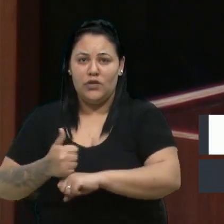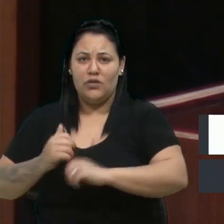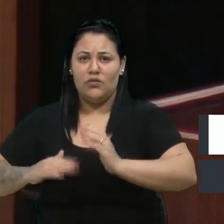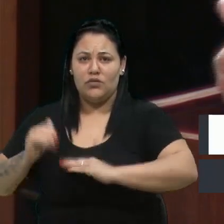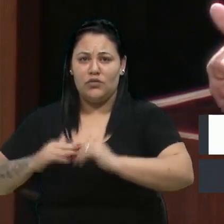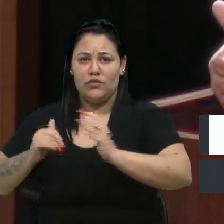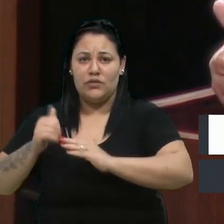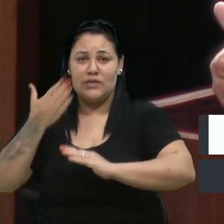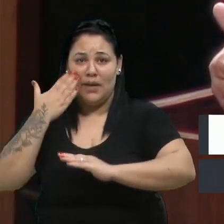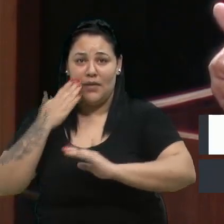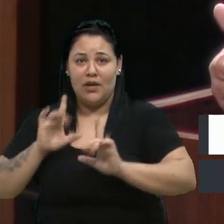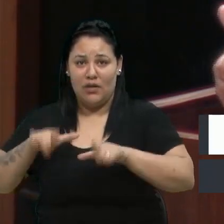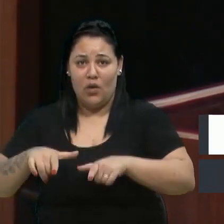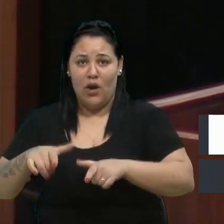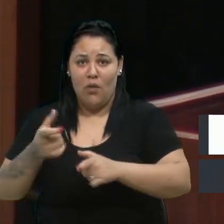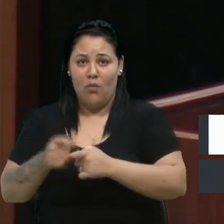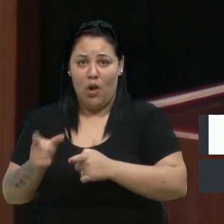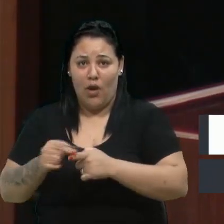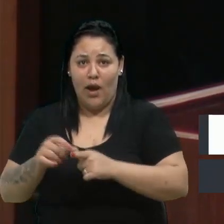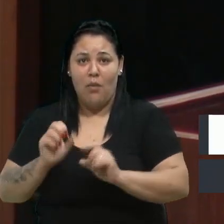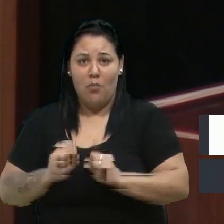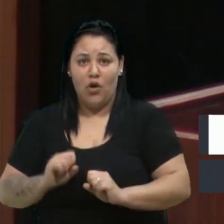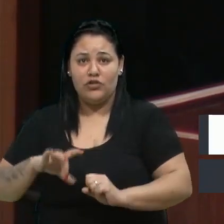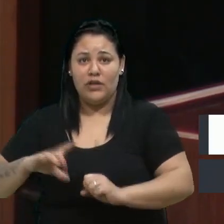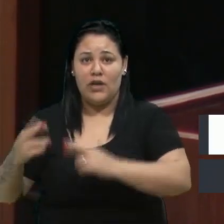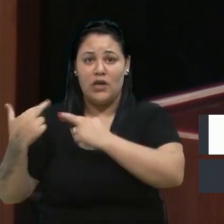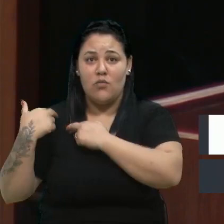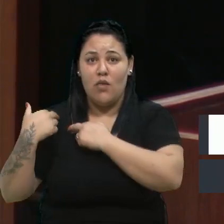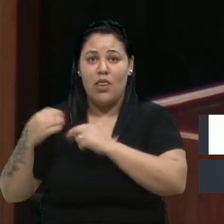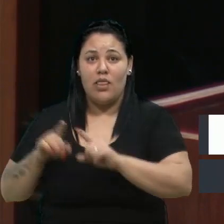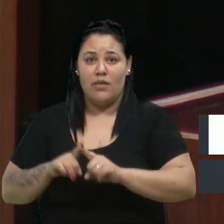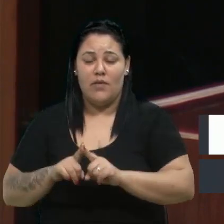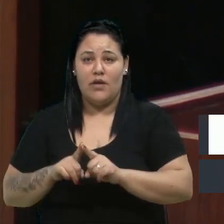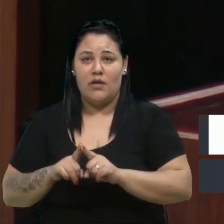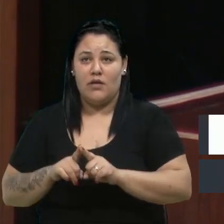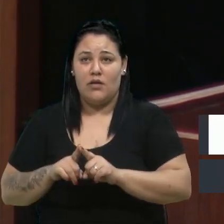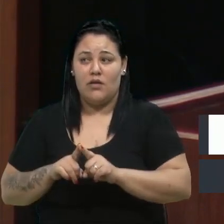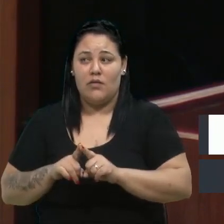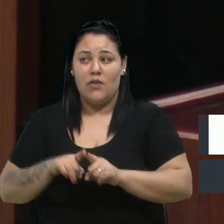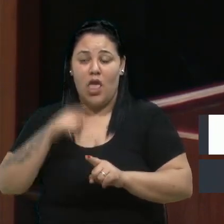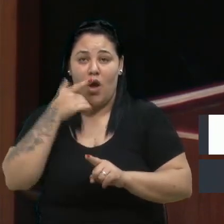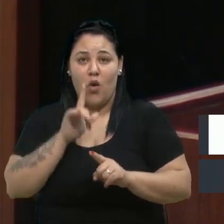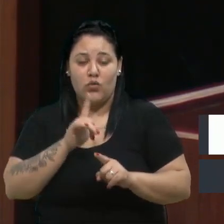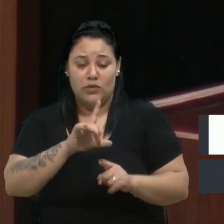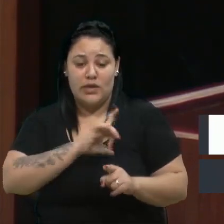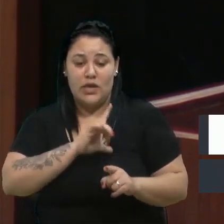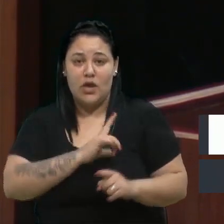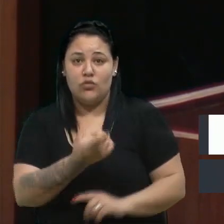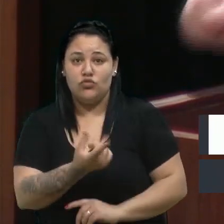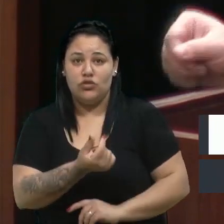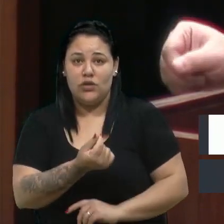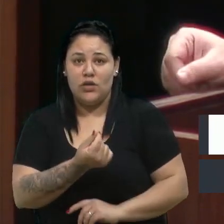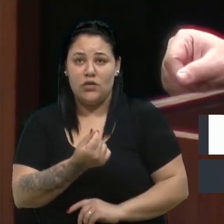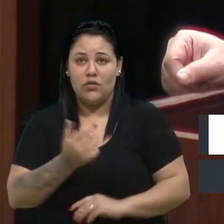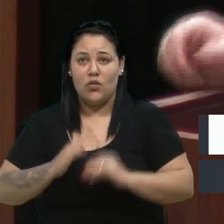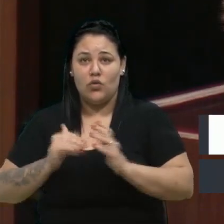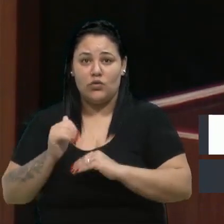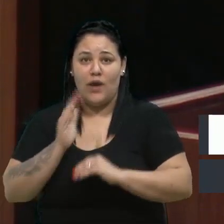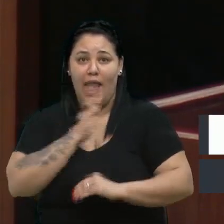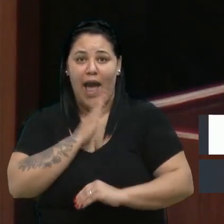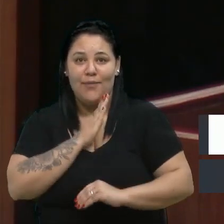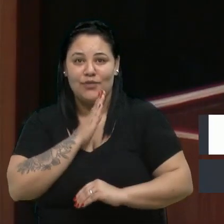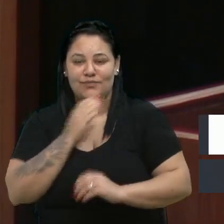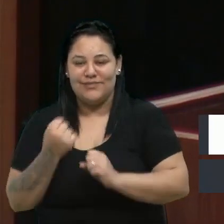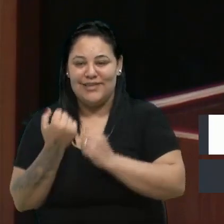locar o seu imóvel, ele tem a responsabilidade para ele poder ganhar esse dinheiro dele construir o quanto antes e entregar